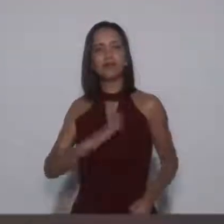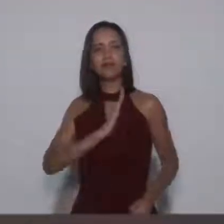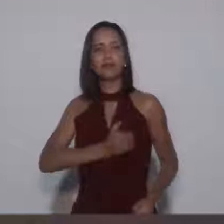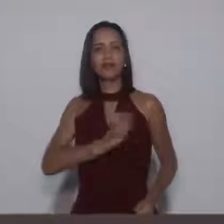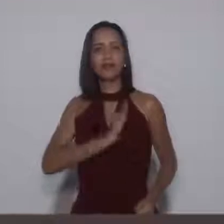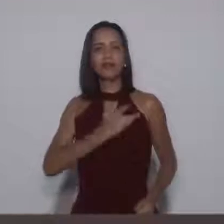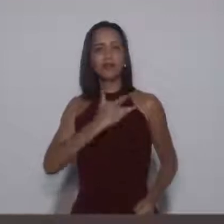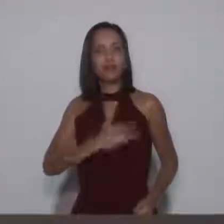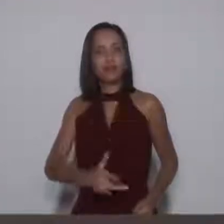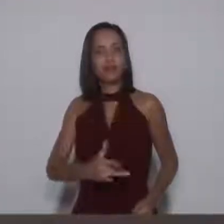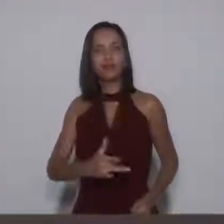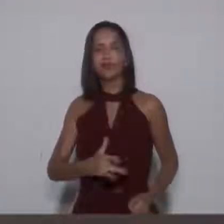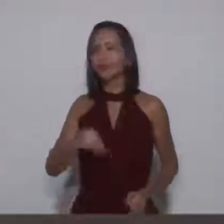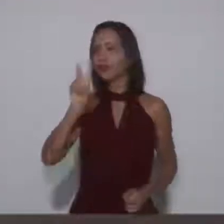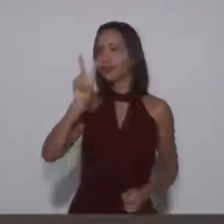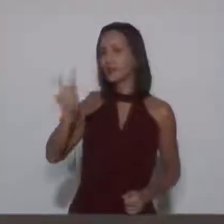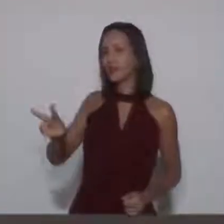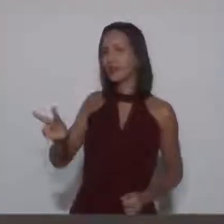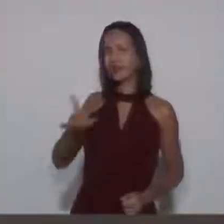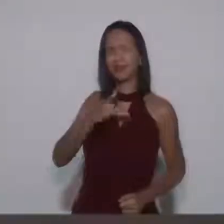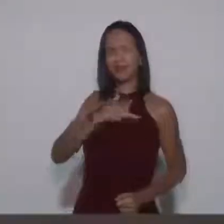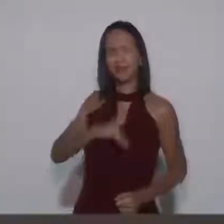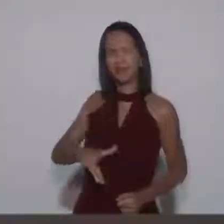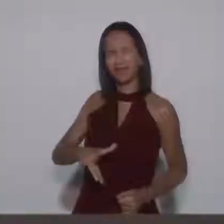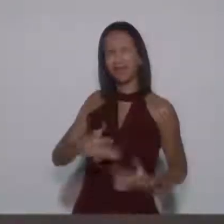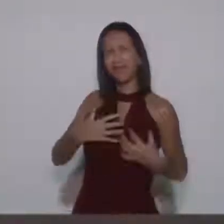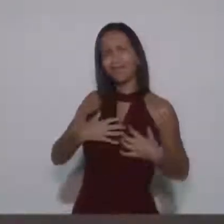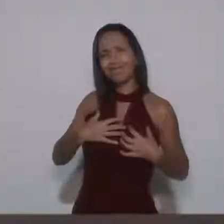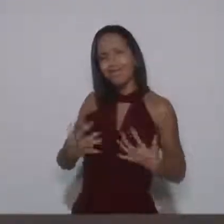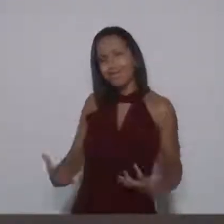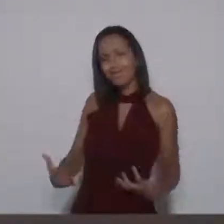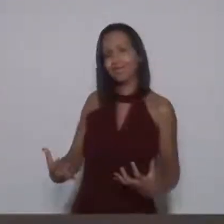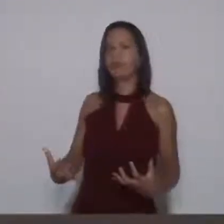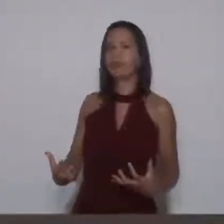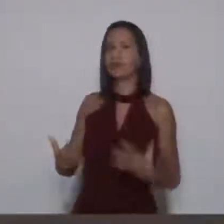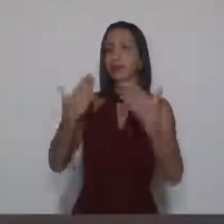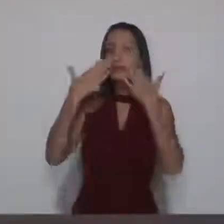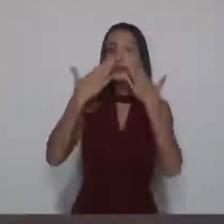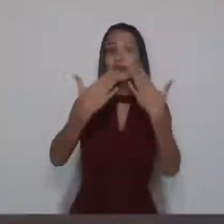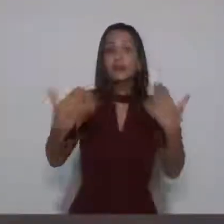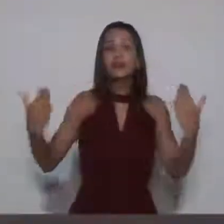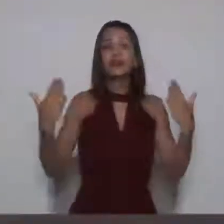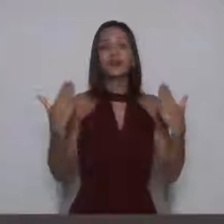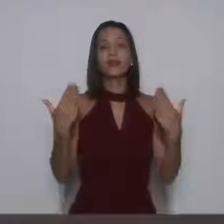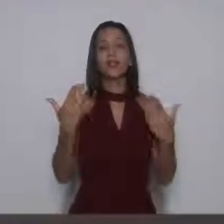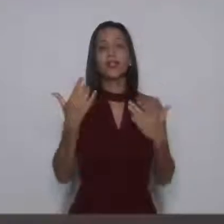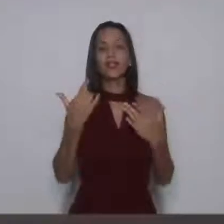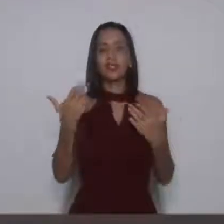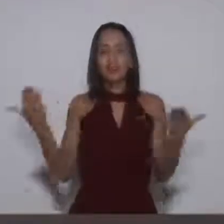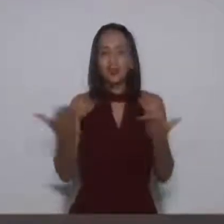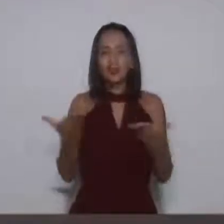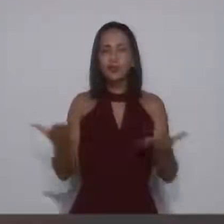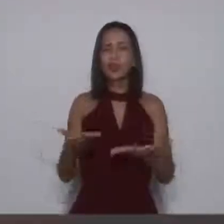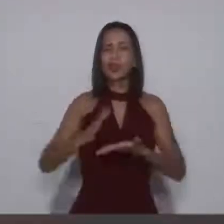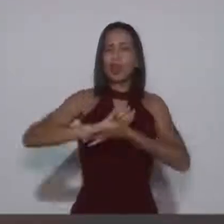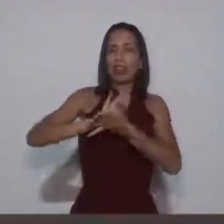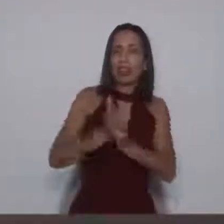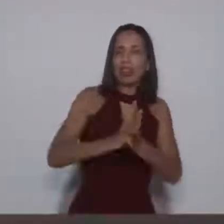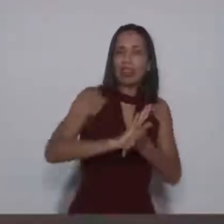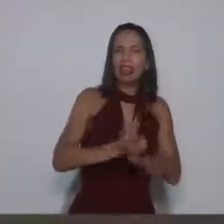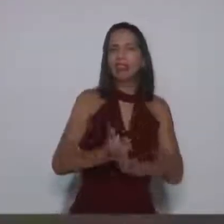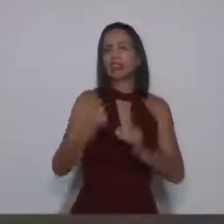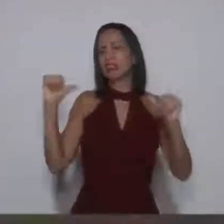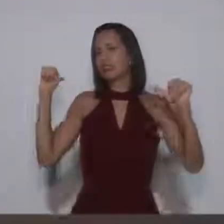misericordioso é aquele que olha para a miséria do ser humano. Então, diante de tantas tragédias que nós vivemos nesse início de